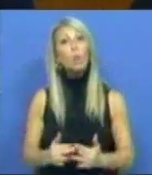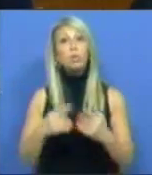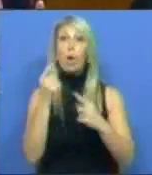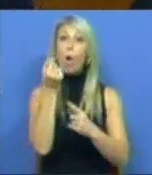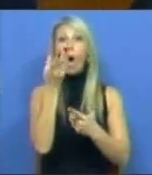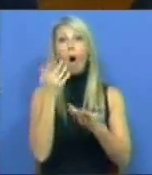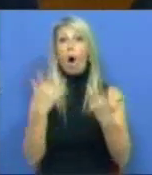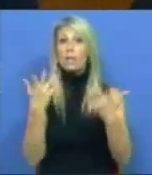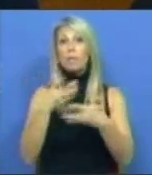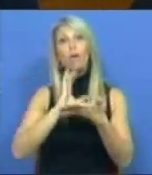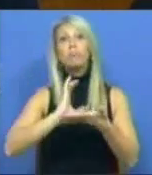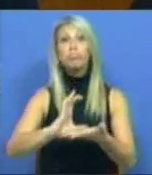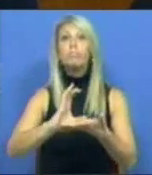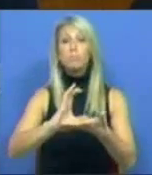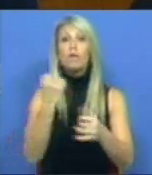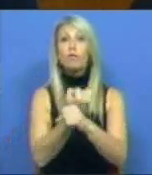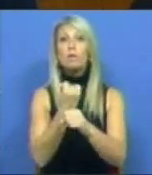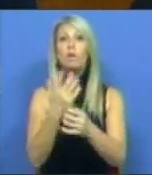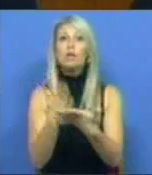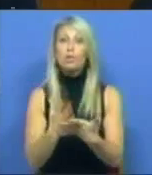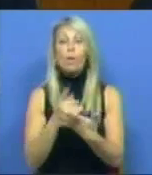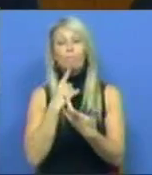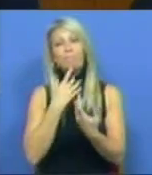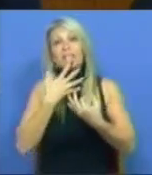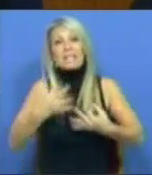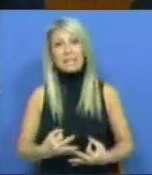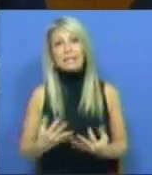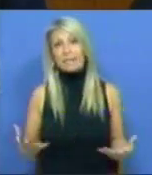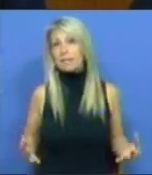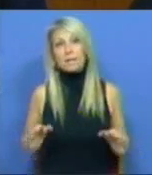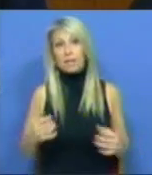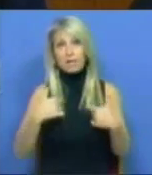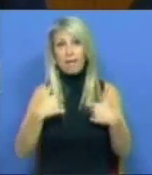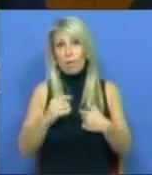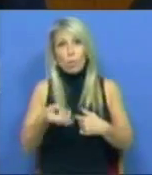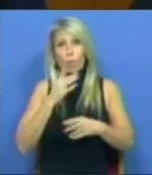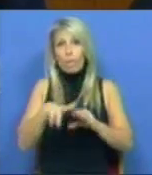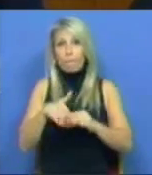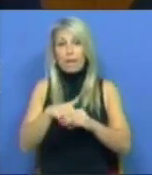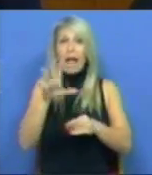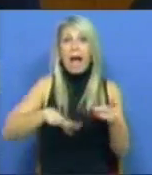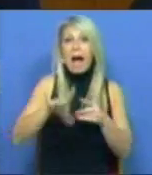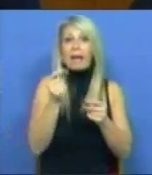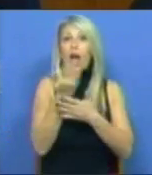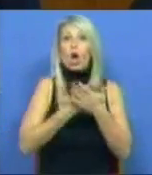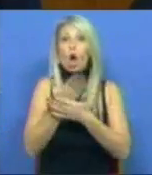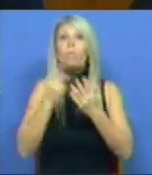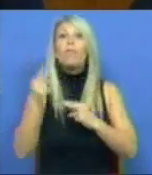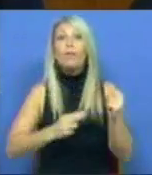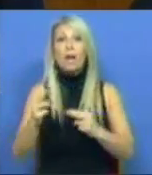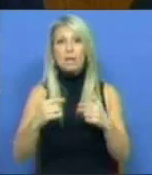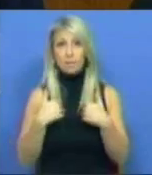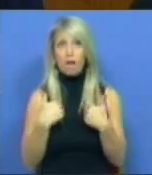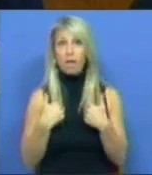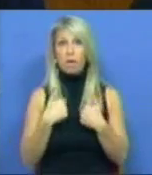escolas. E, Sra. Ministra, com certeza é por eu não ser da área de economia e finanças, mas eu tenho